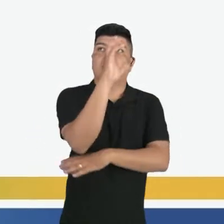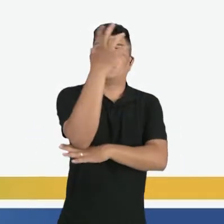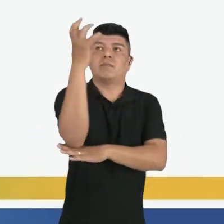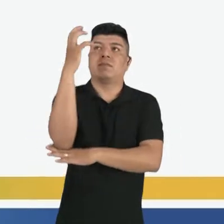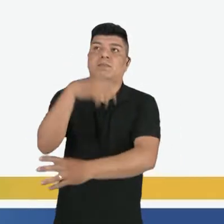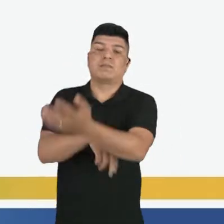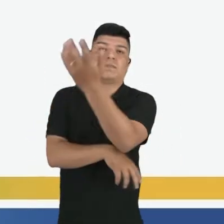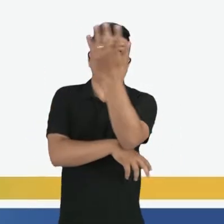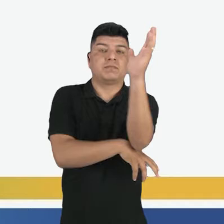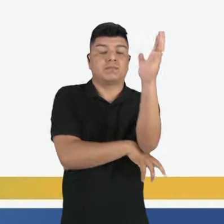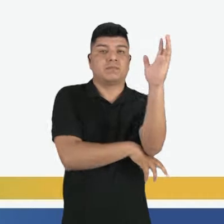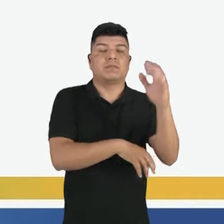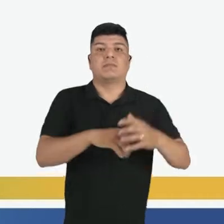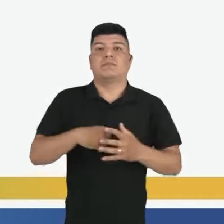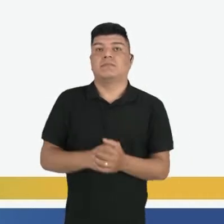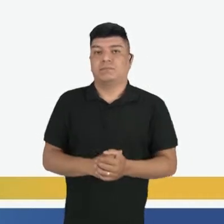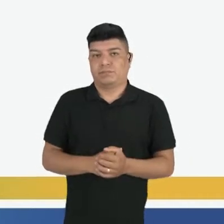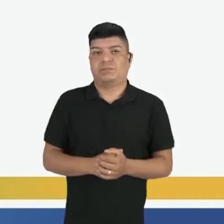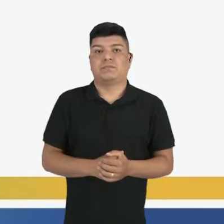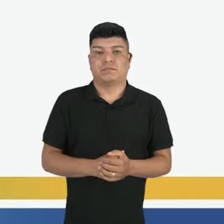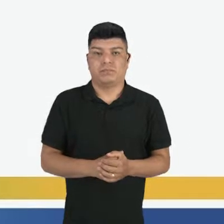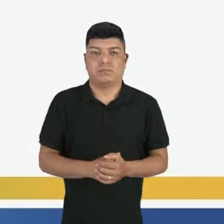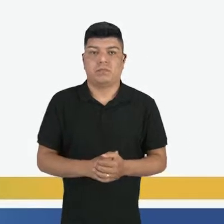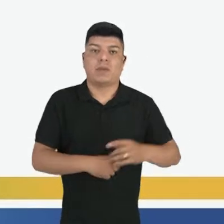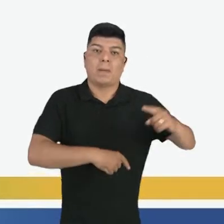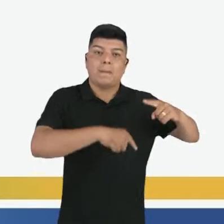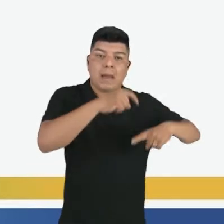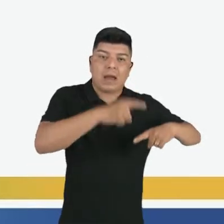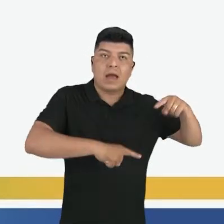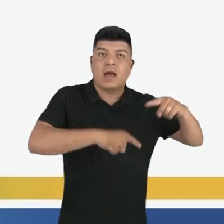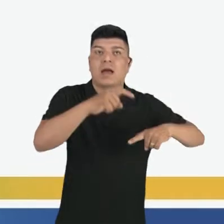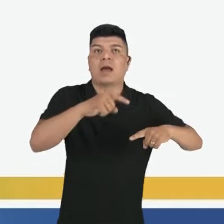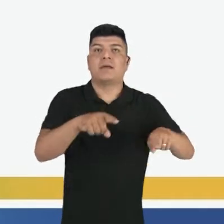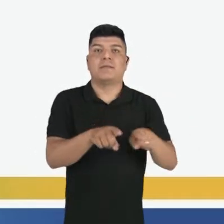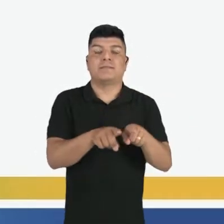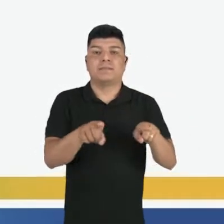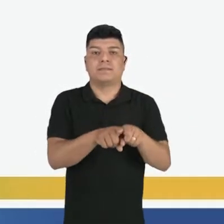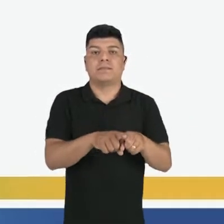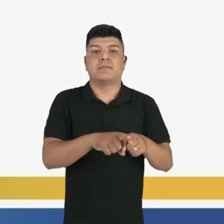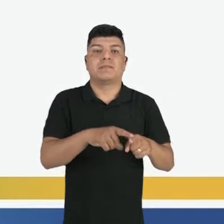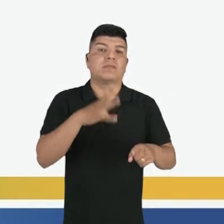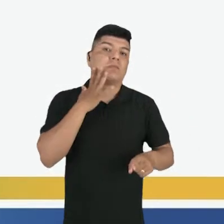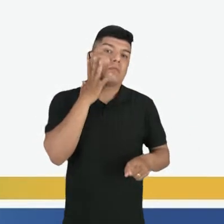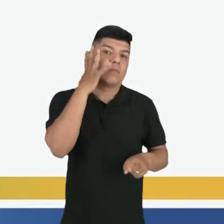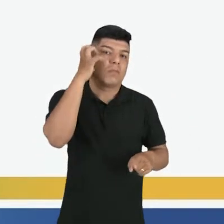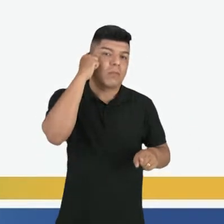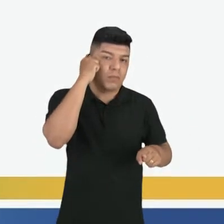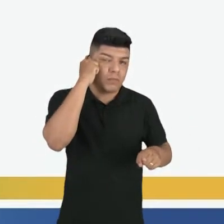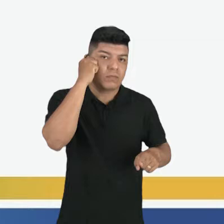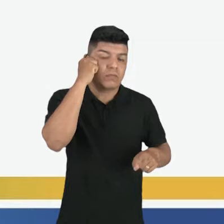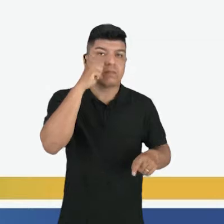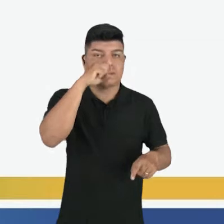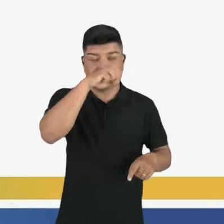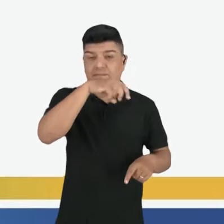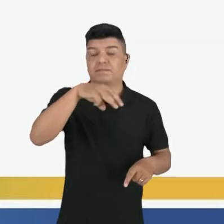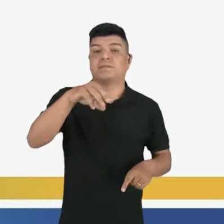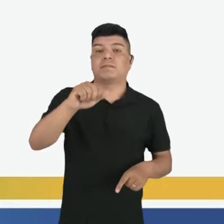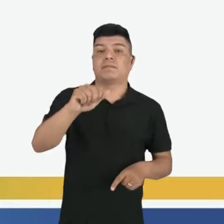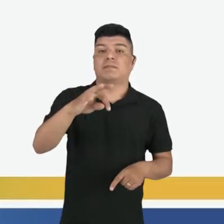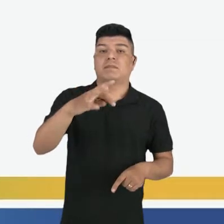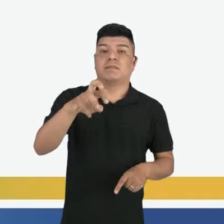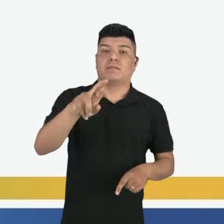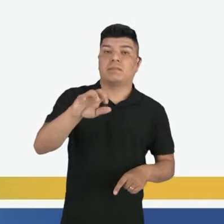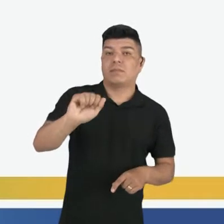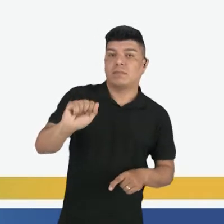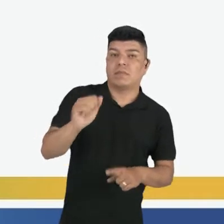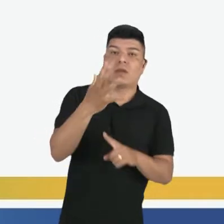natureza. São eles patrimônio imaterial e patrimônio material. Além desses, há também o